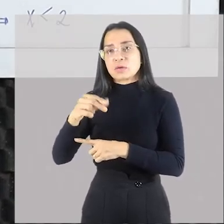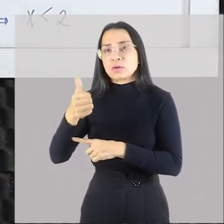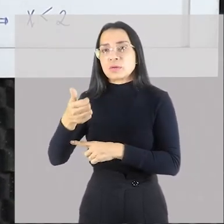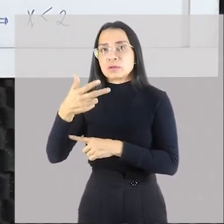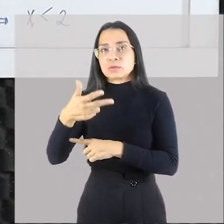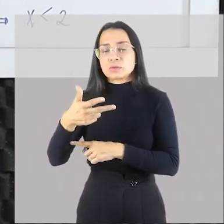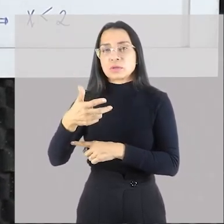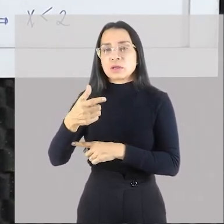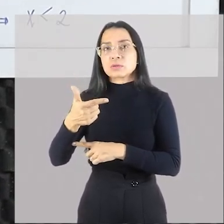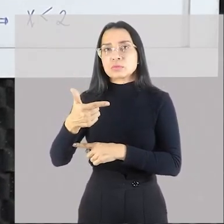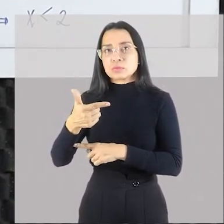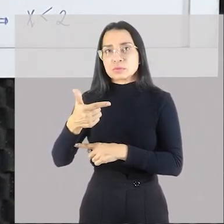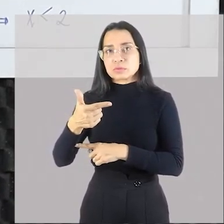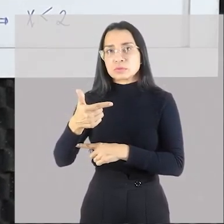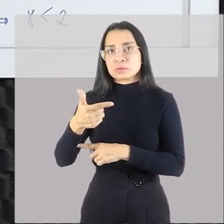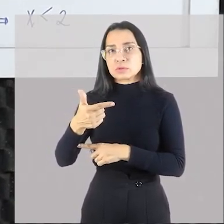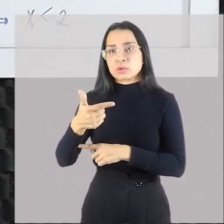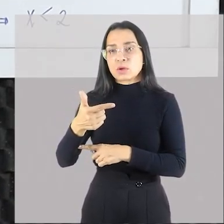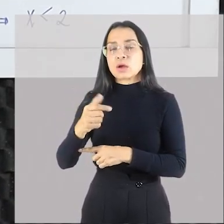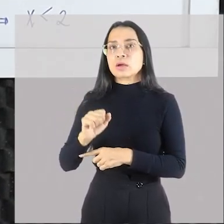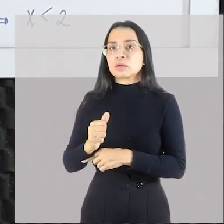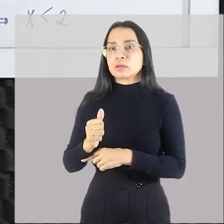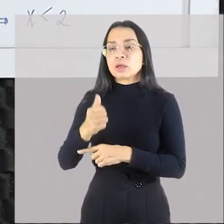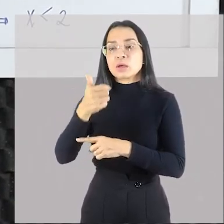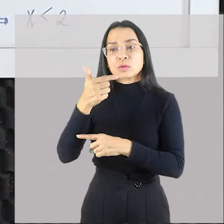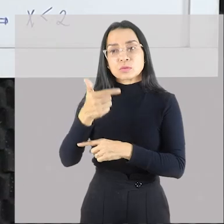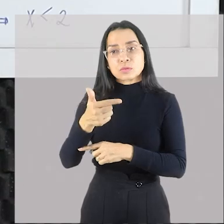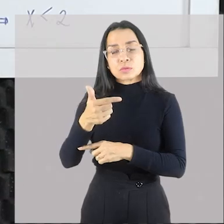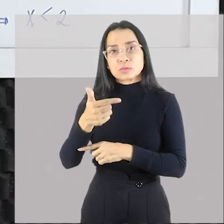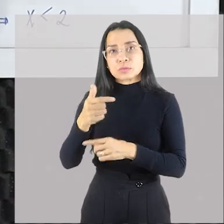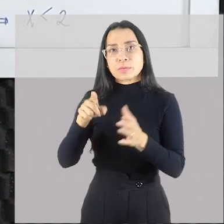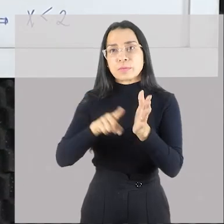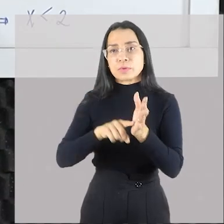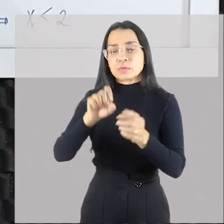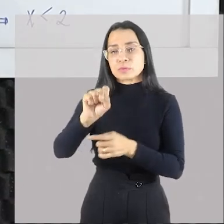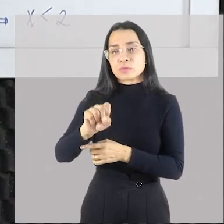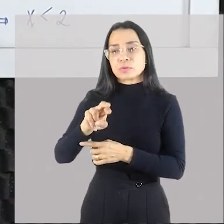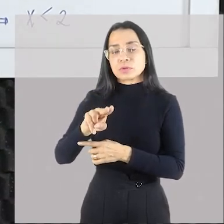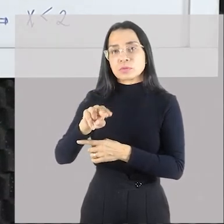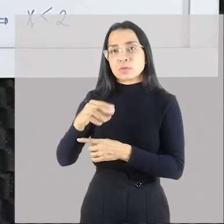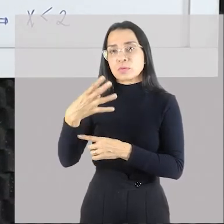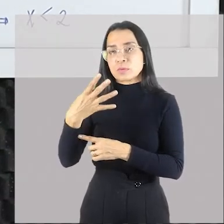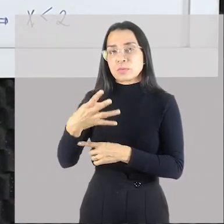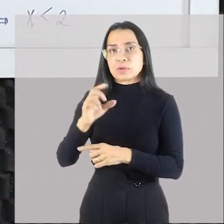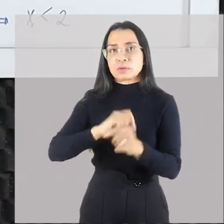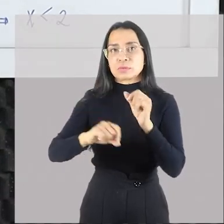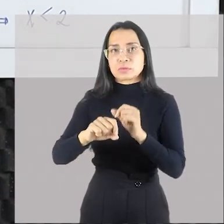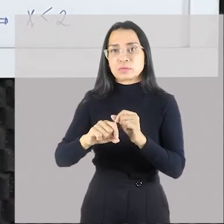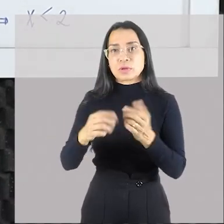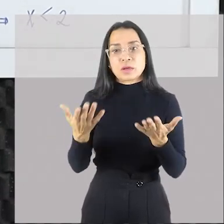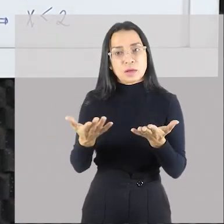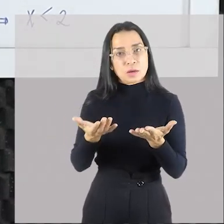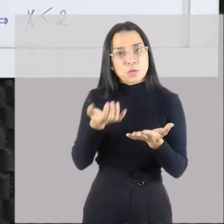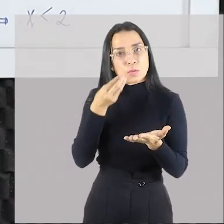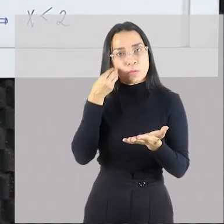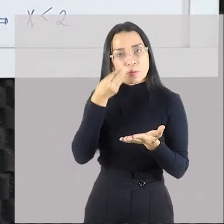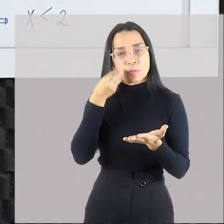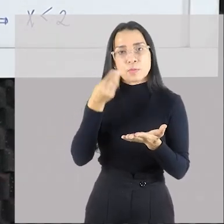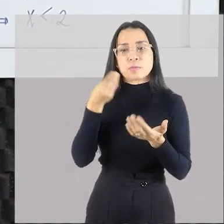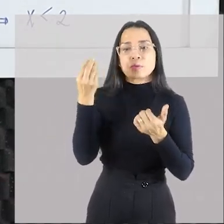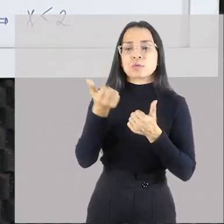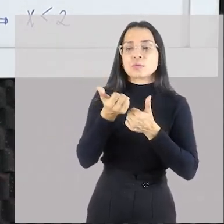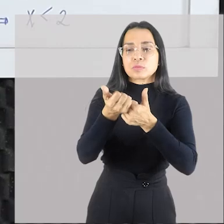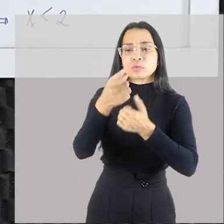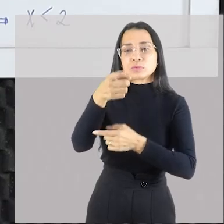positivo. Agora, experimente substituir o x por um valor menor do que 2. 1, por